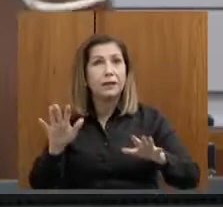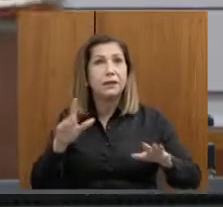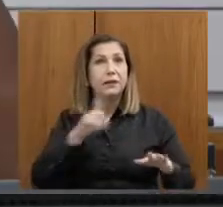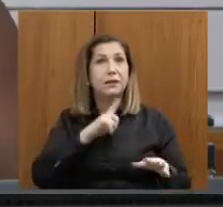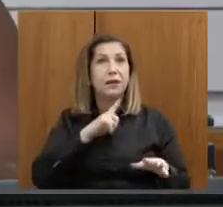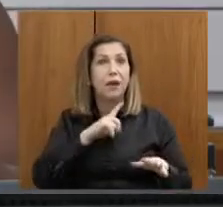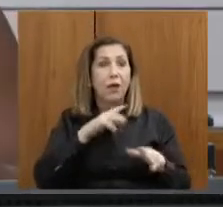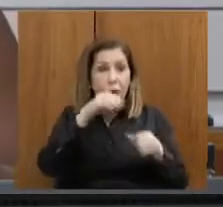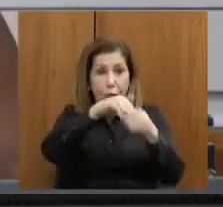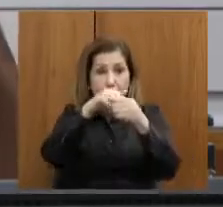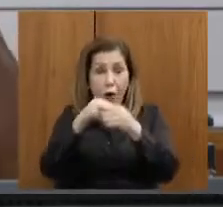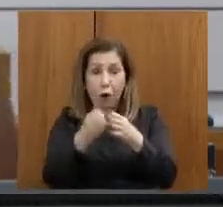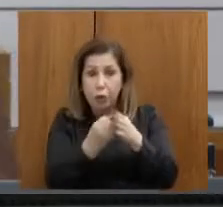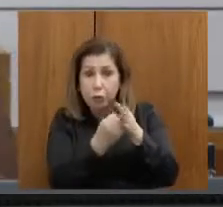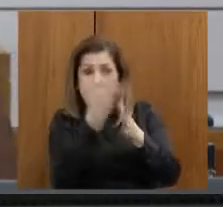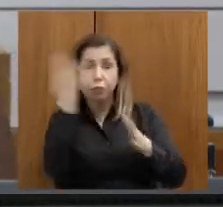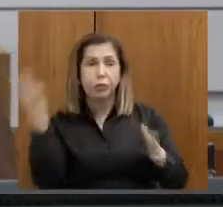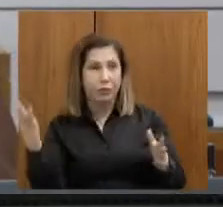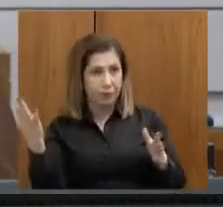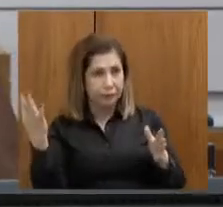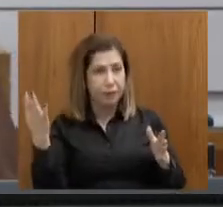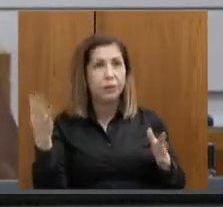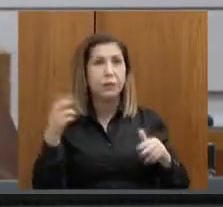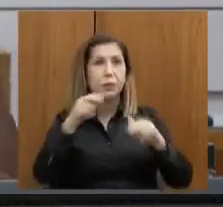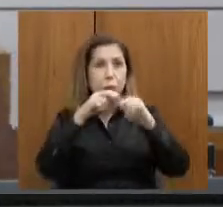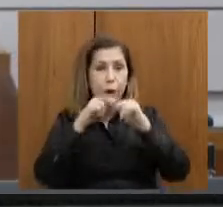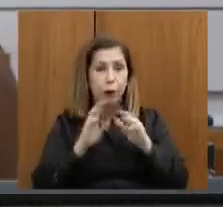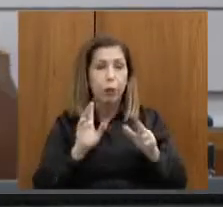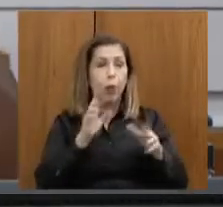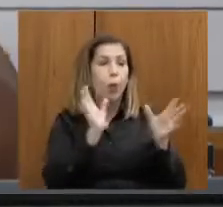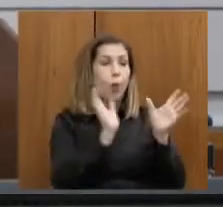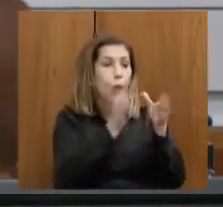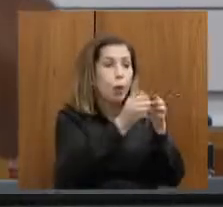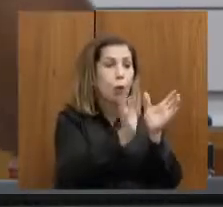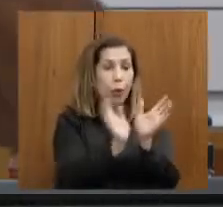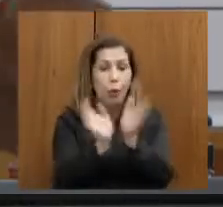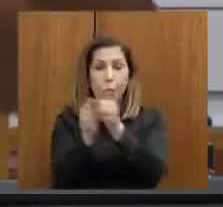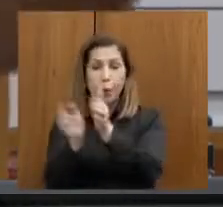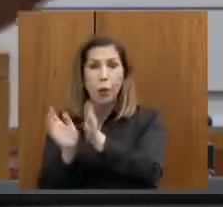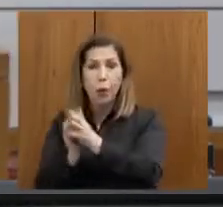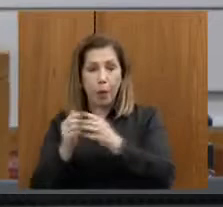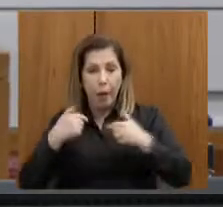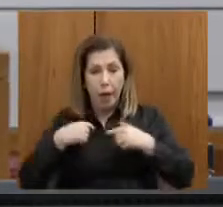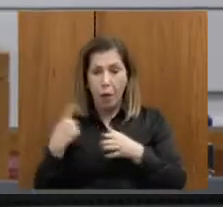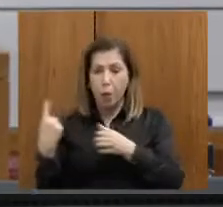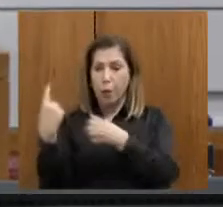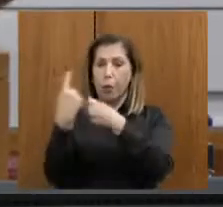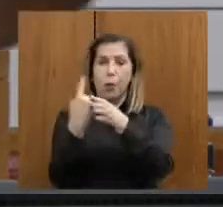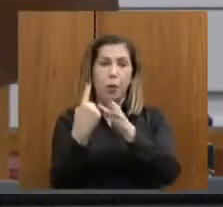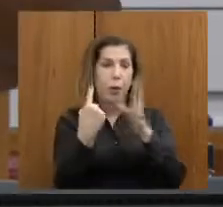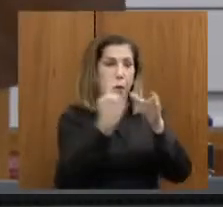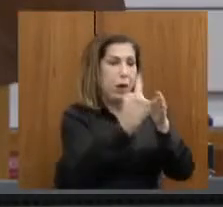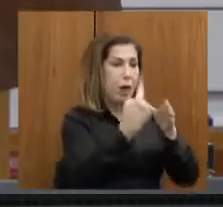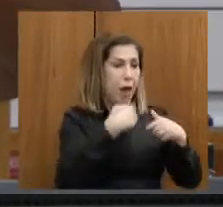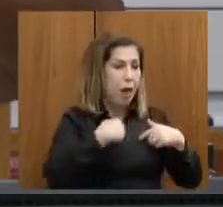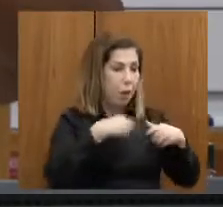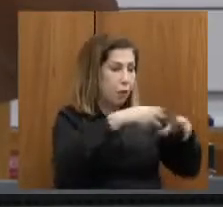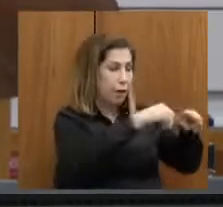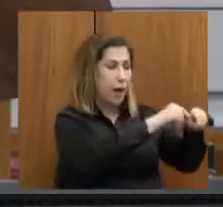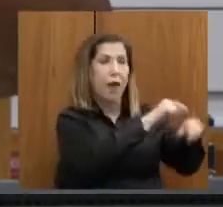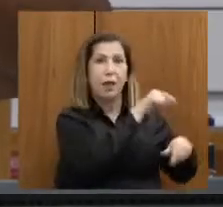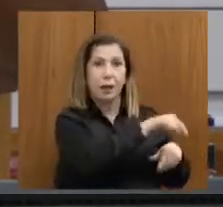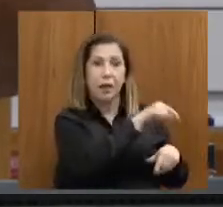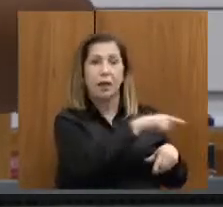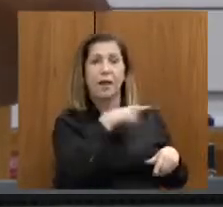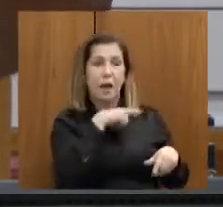quanto foto então aí parece um lugar também de grupão onde você vai vou provar eu tô aqui mas eu representa o terreiro da ao